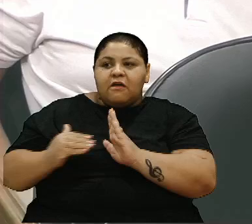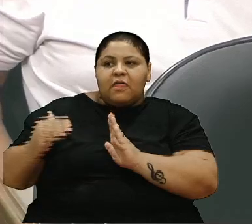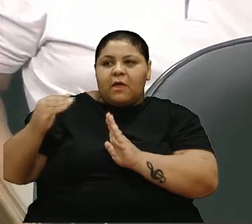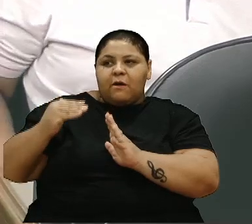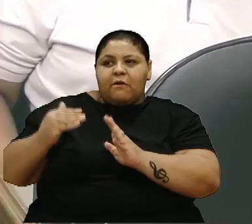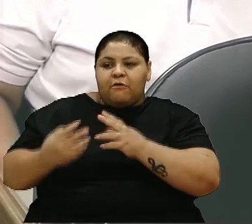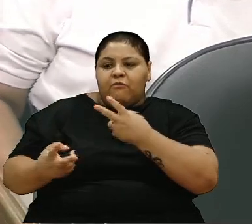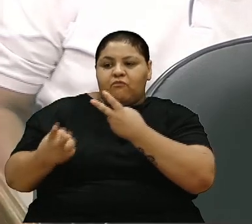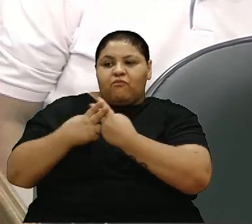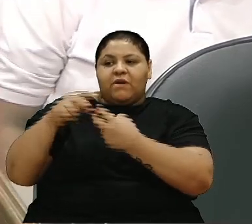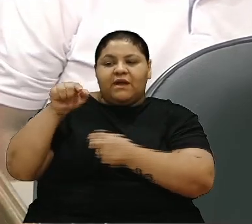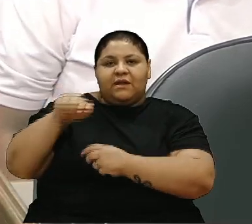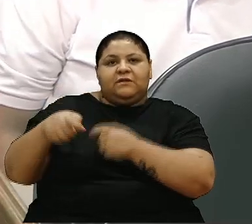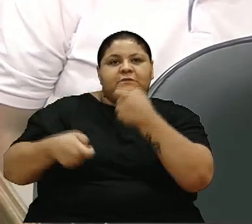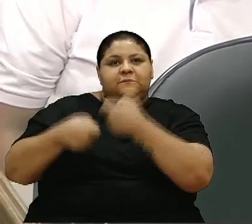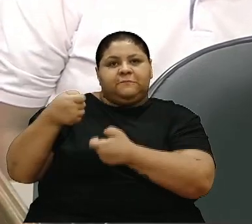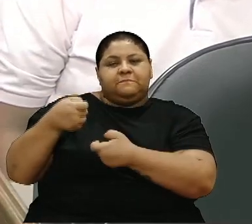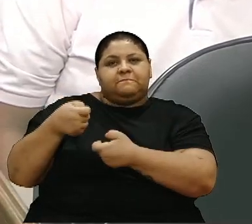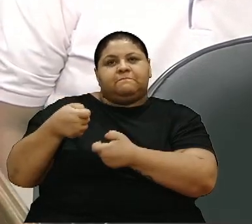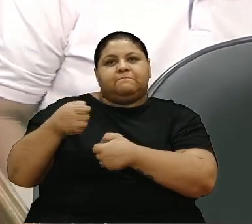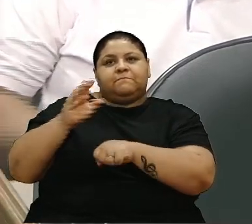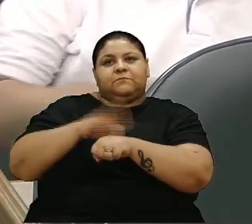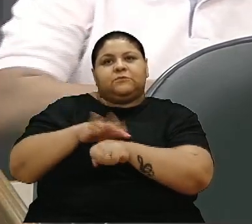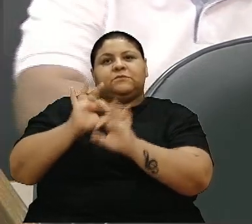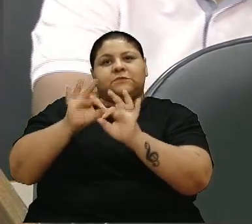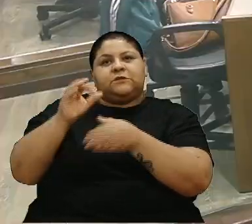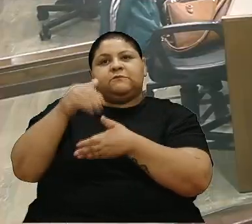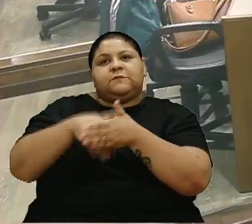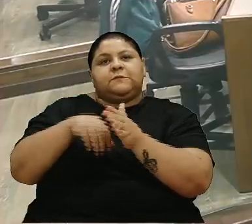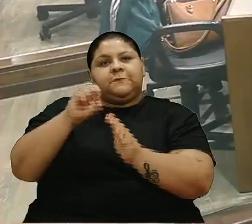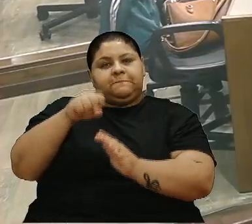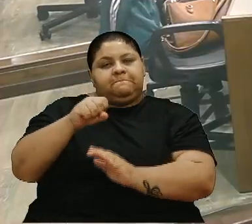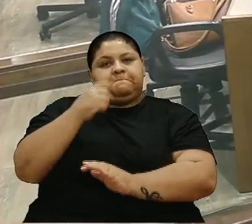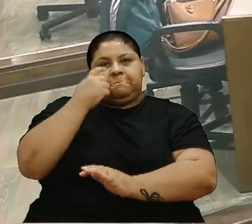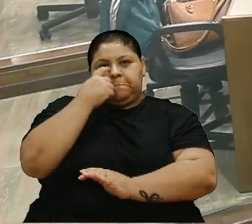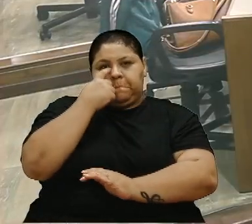penalidade para esses abusos. Então, num determinado momento, eu vou votar sim. Obrigado. Obrigado, vereador.